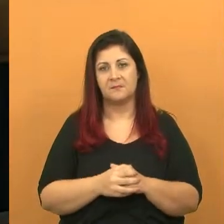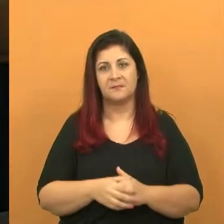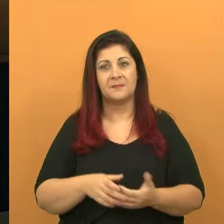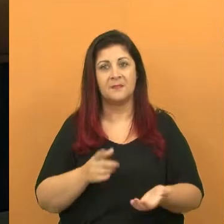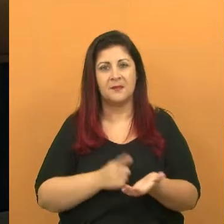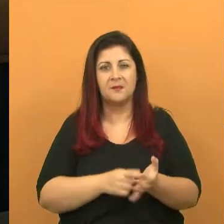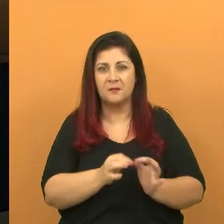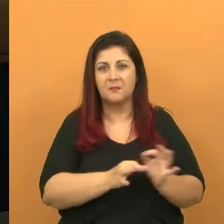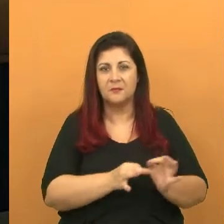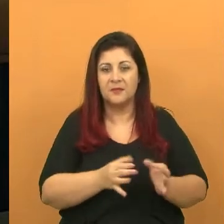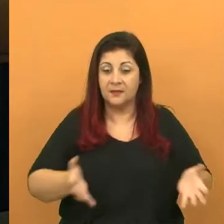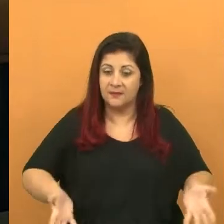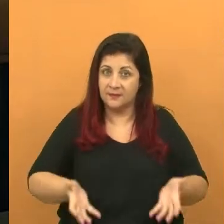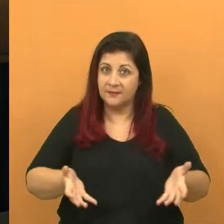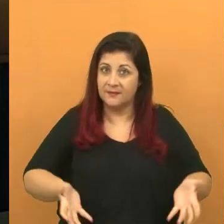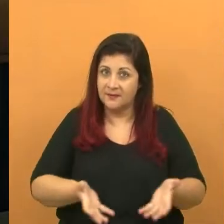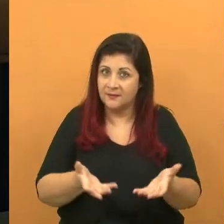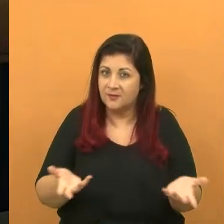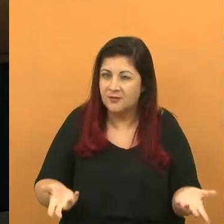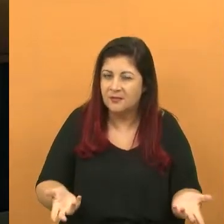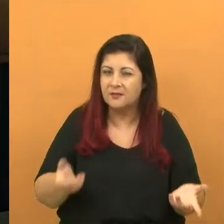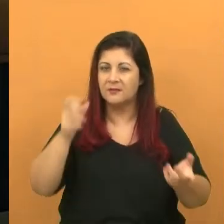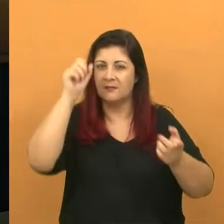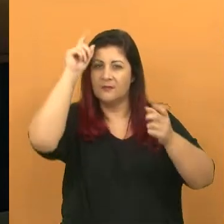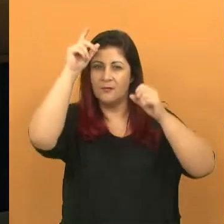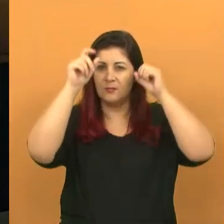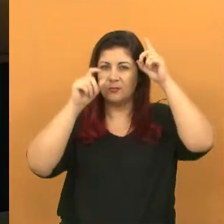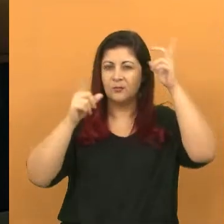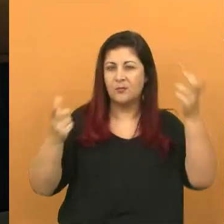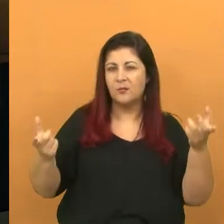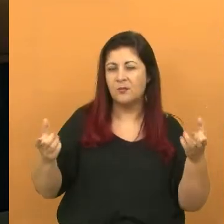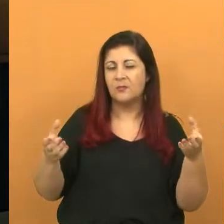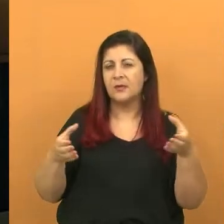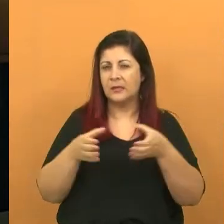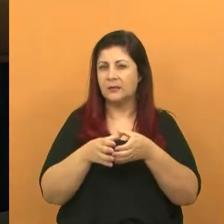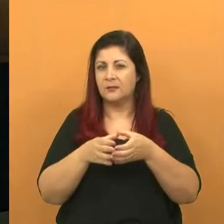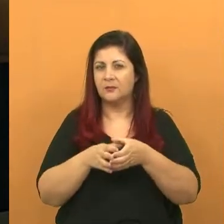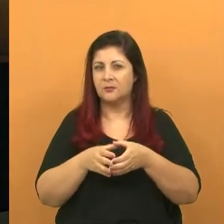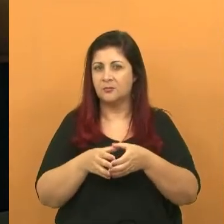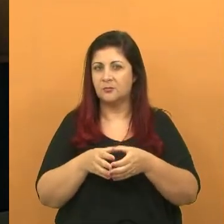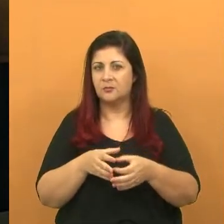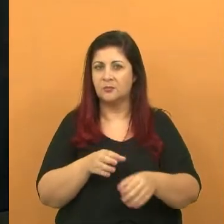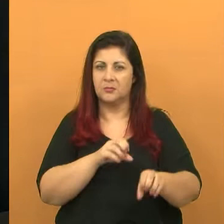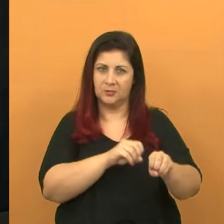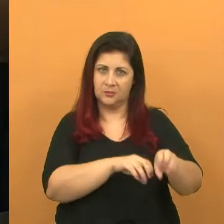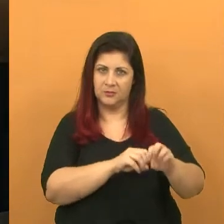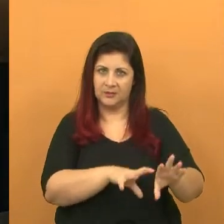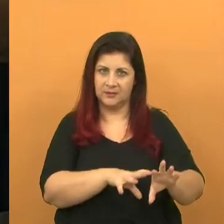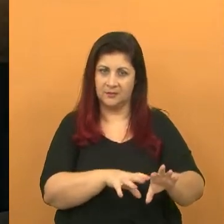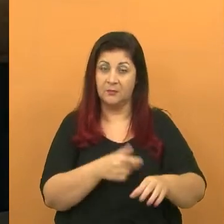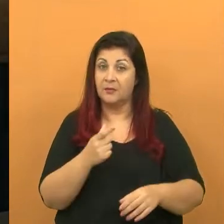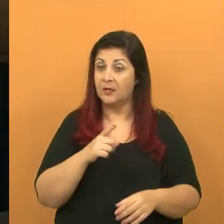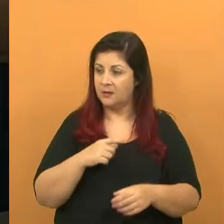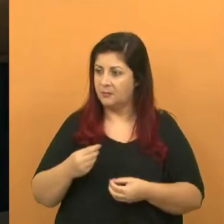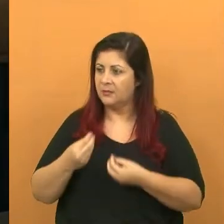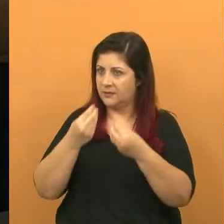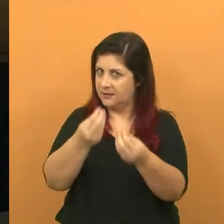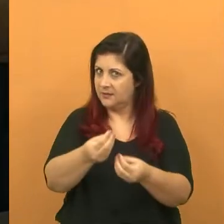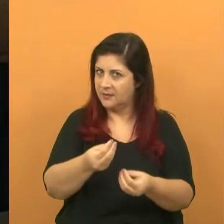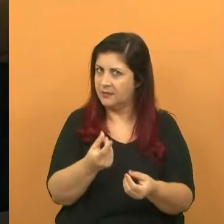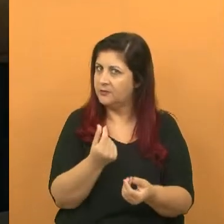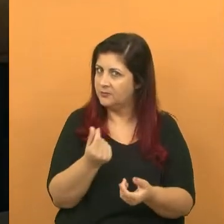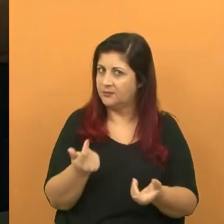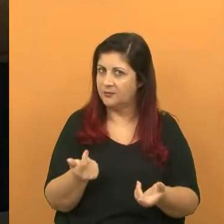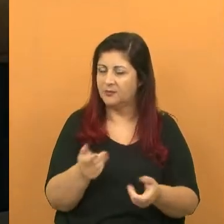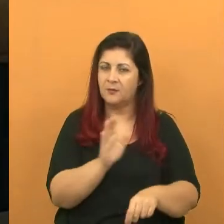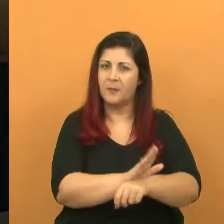projeto estimule a Fundação Cultural, a Secretaria de Educação, a injetar dinheiro para que a gente possa ampliar essa atividade para os bairros